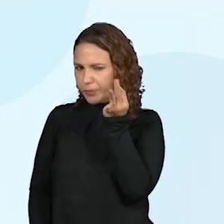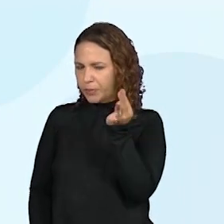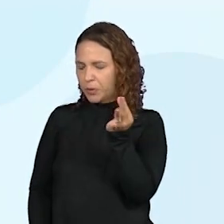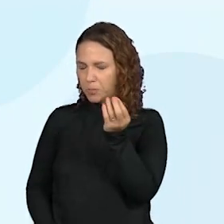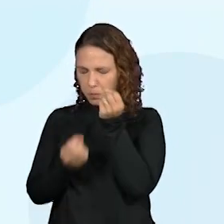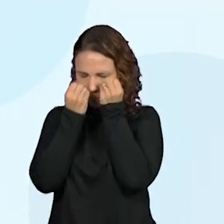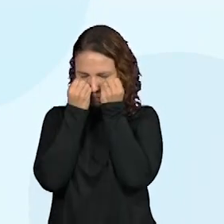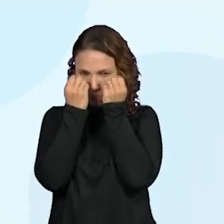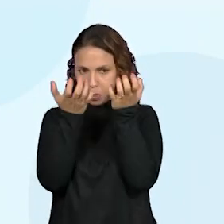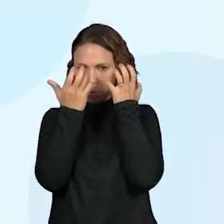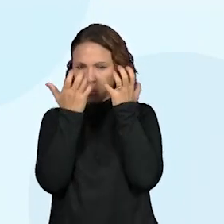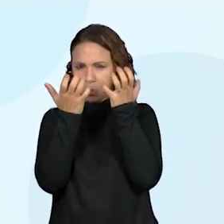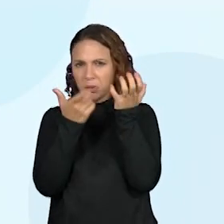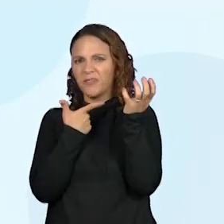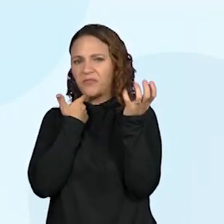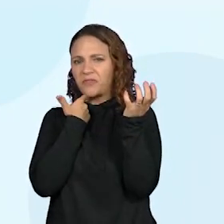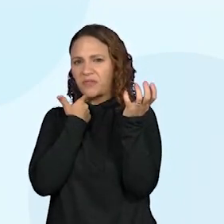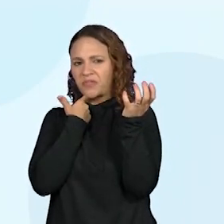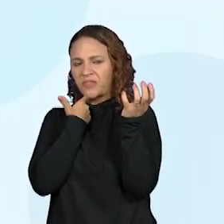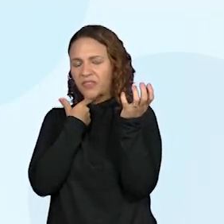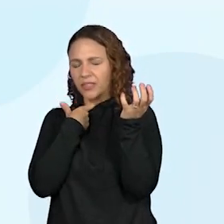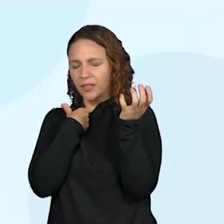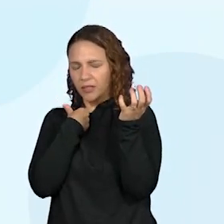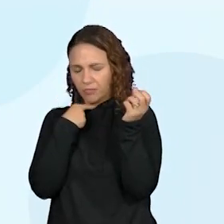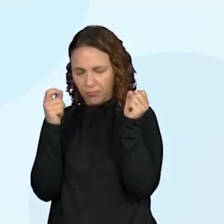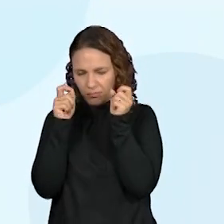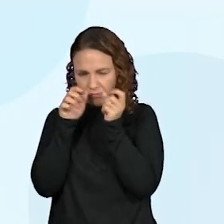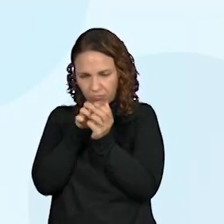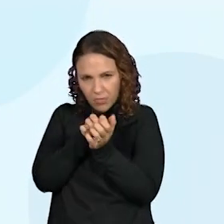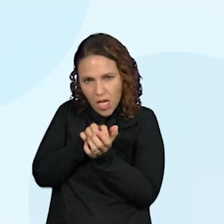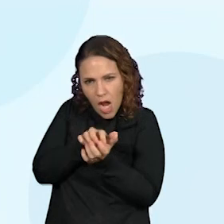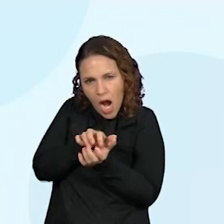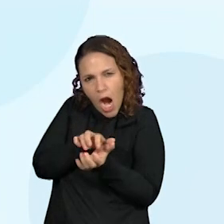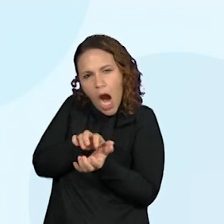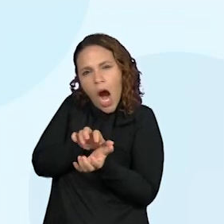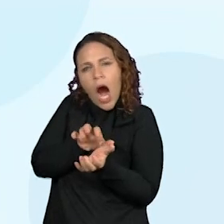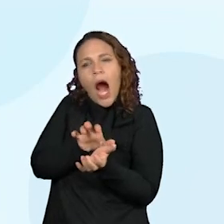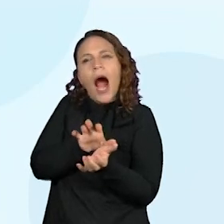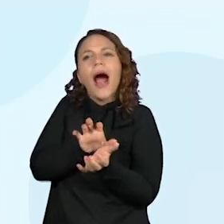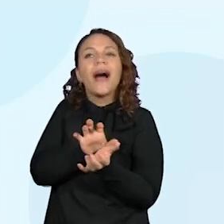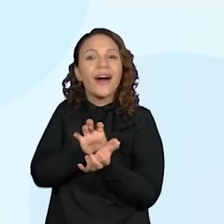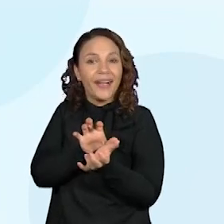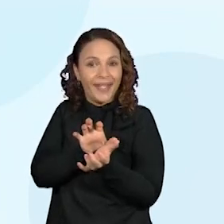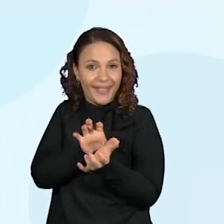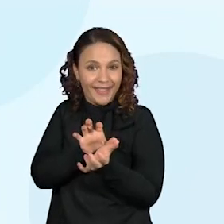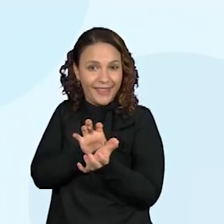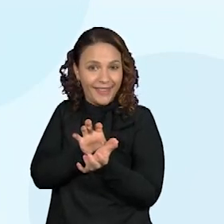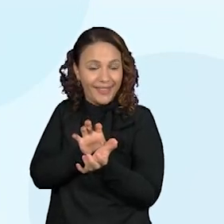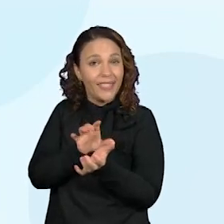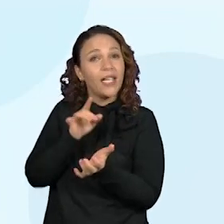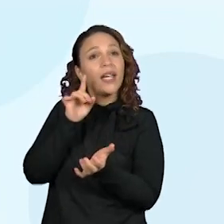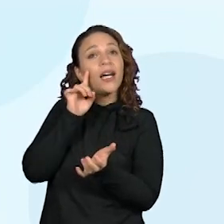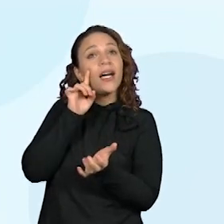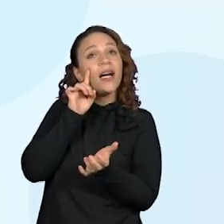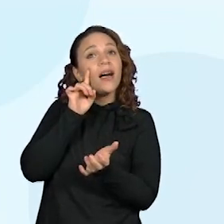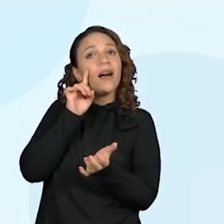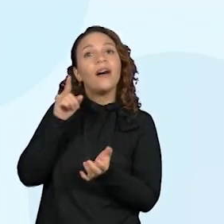sanguinários e, arreganhando os dentes, disse: olha aqui, quem está presente aqui?